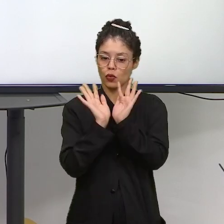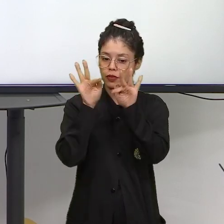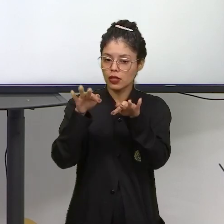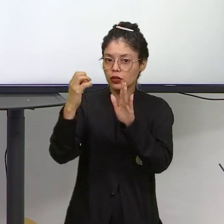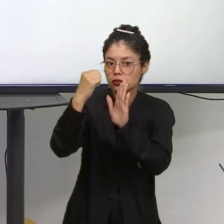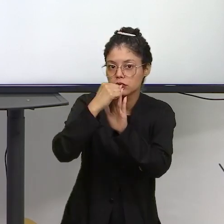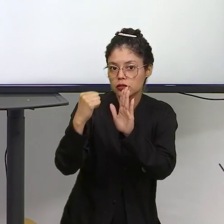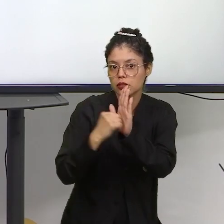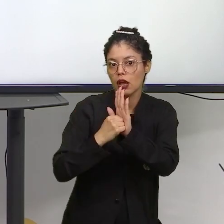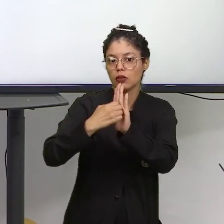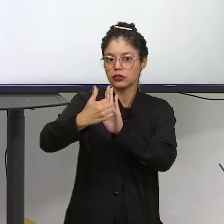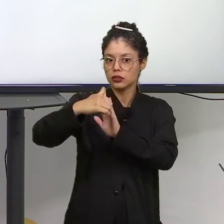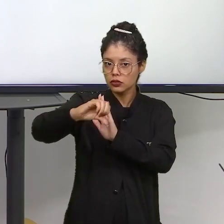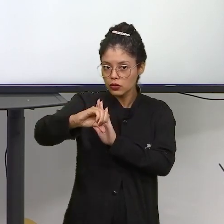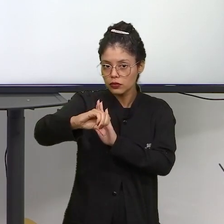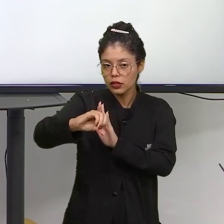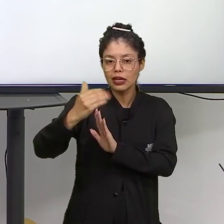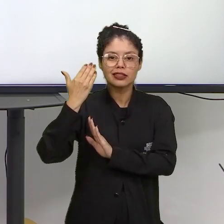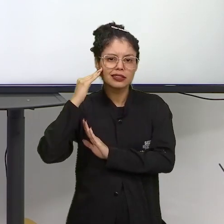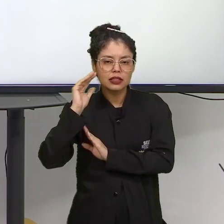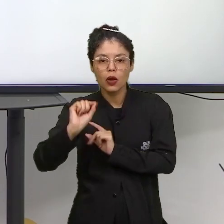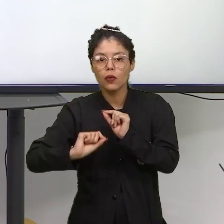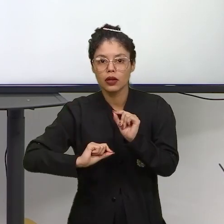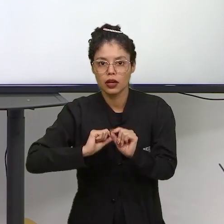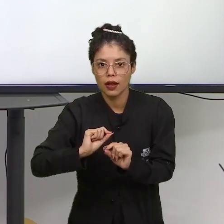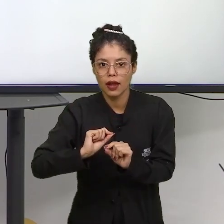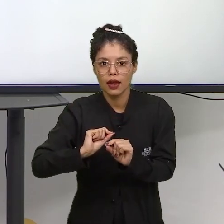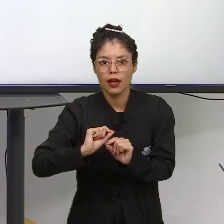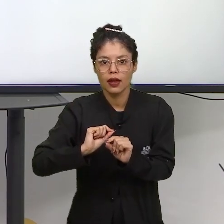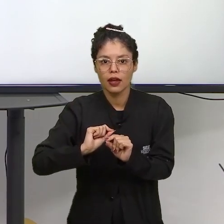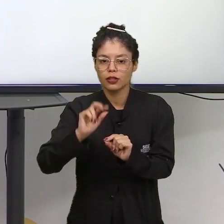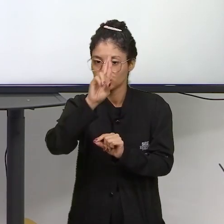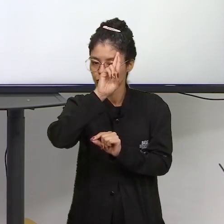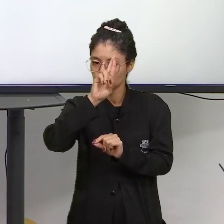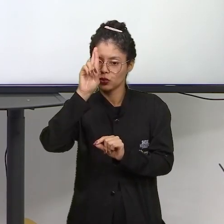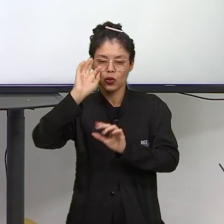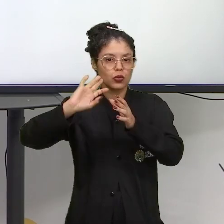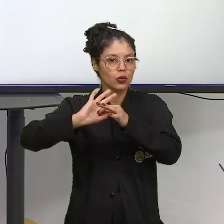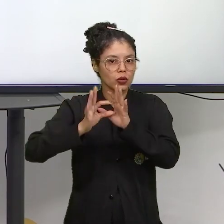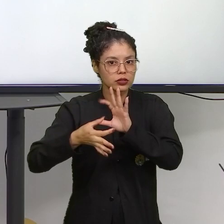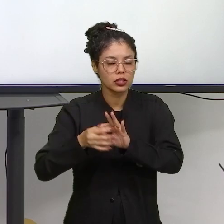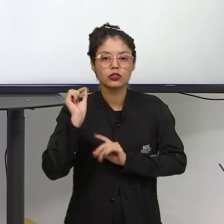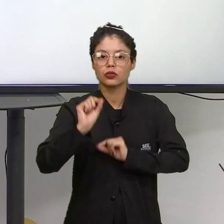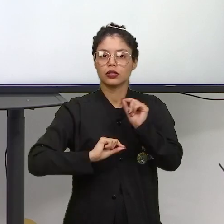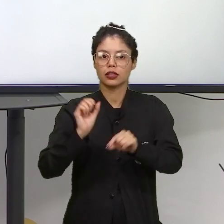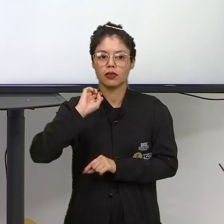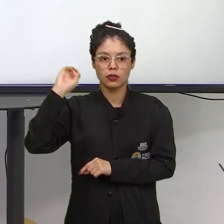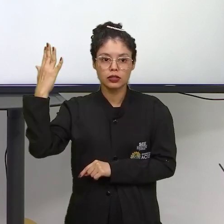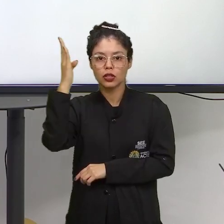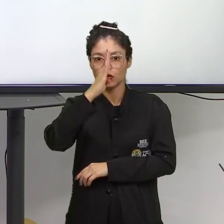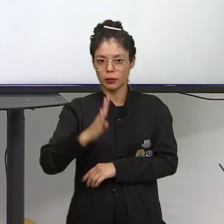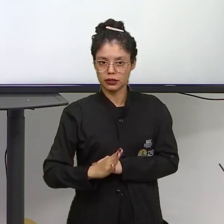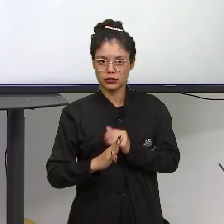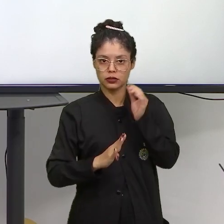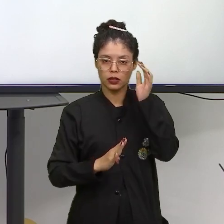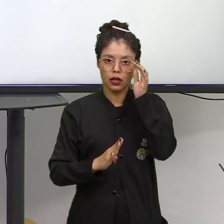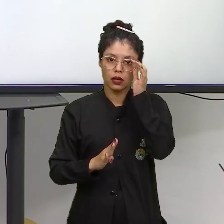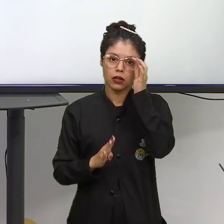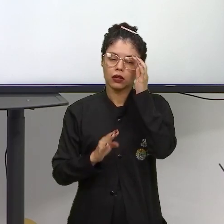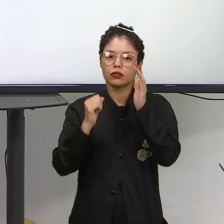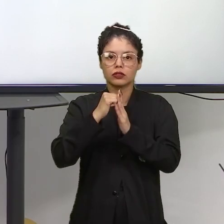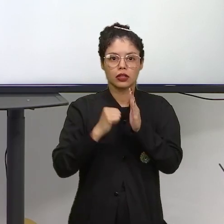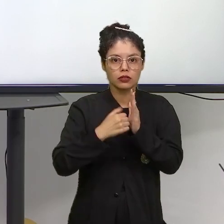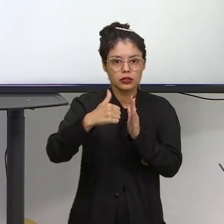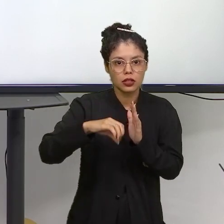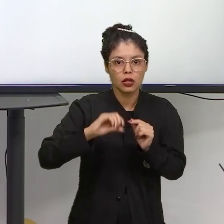do século XIX. Aí você tem que ter aquele entendimento histórico do contexto ali, do que estava acontecendo no Brasil. Século XIX,